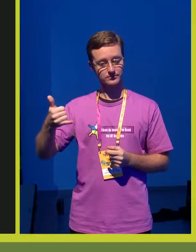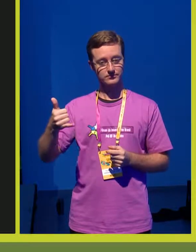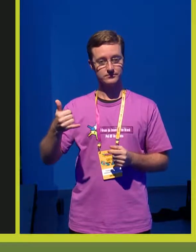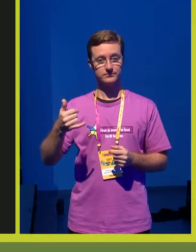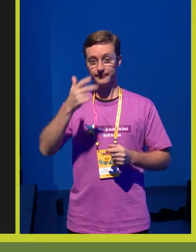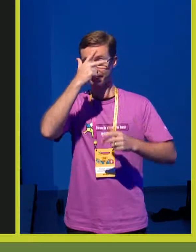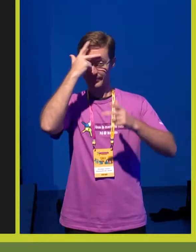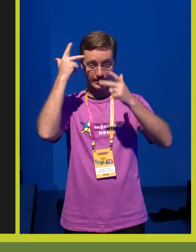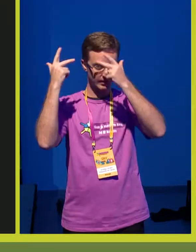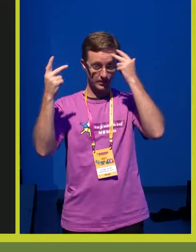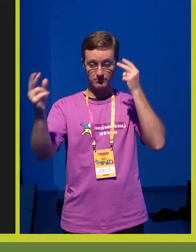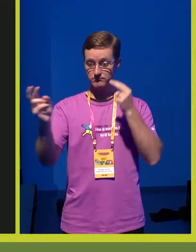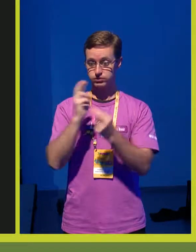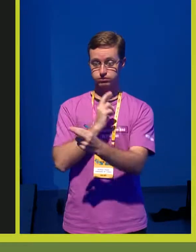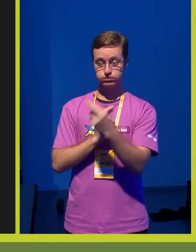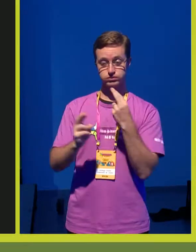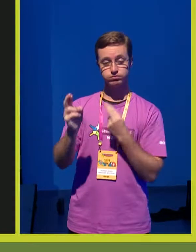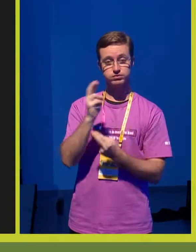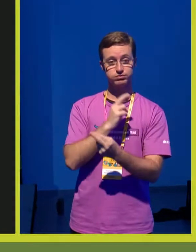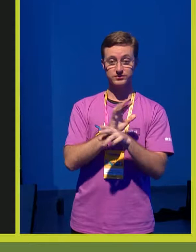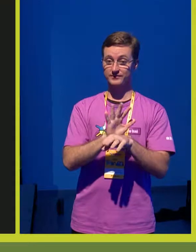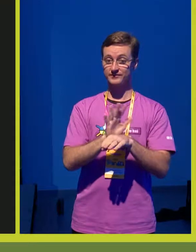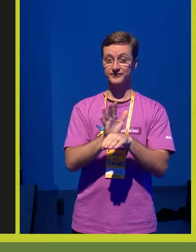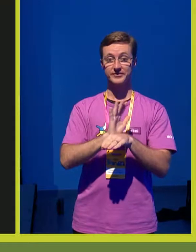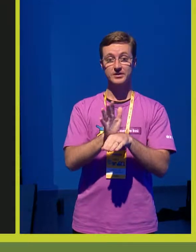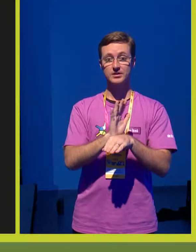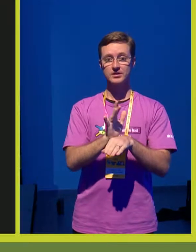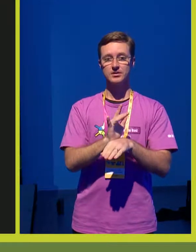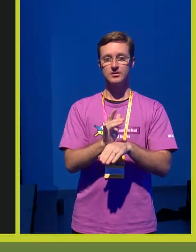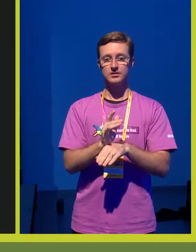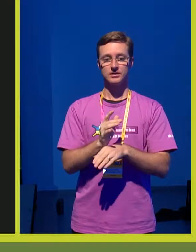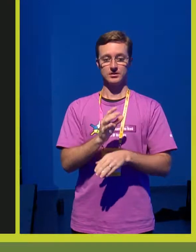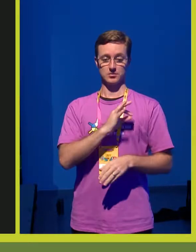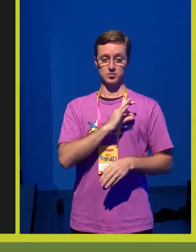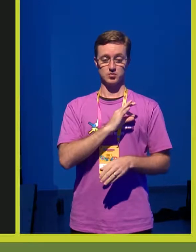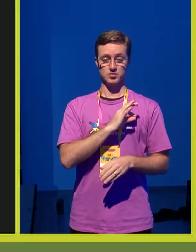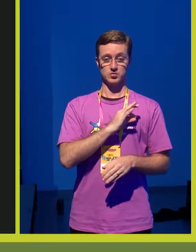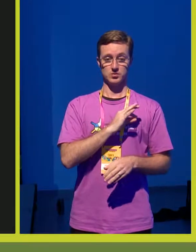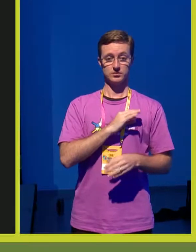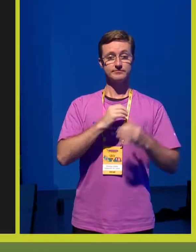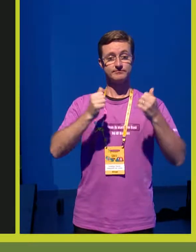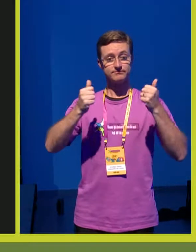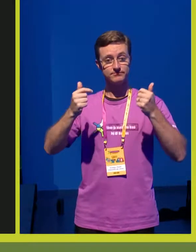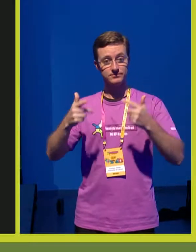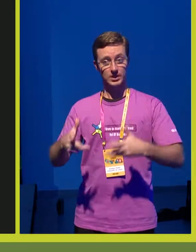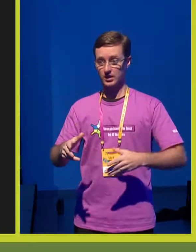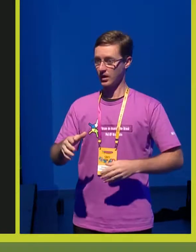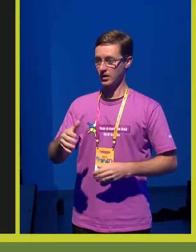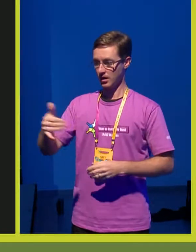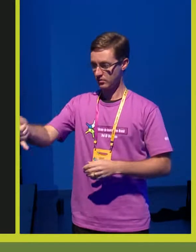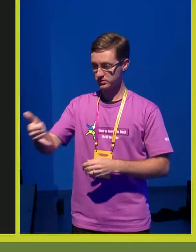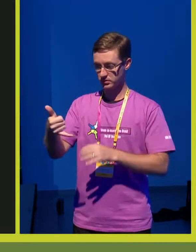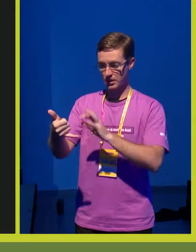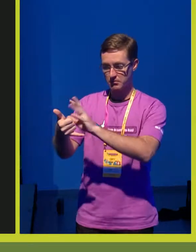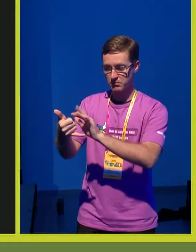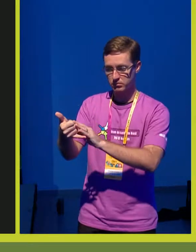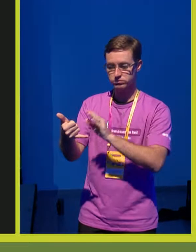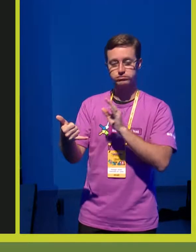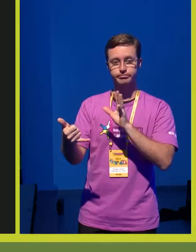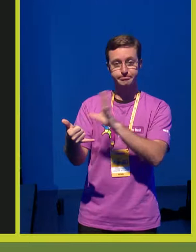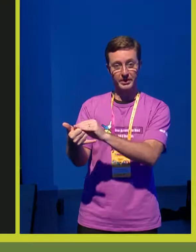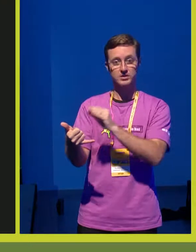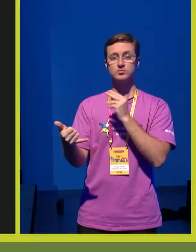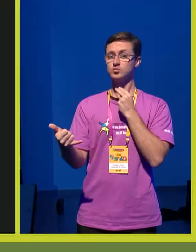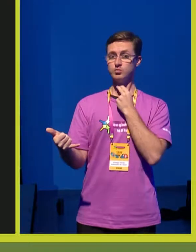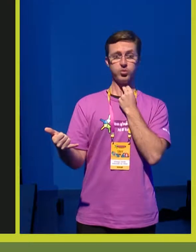pessoas e aí você encontra inúmeros vídeos em que os delegados inclusive explicam que não se pode fazer isso não se pode consultar